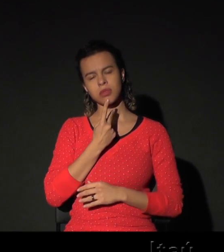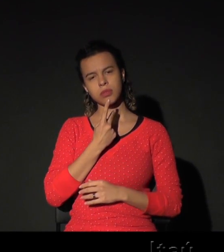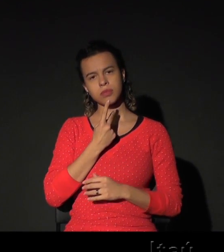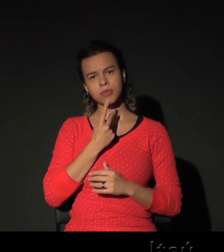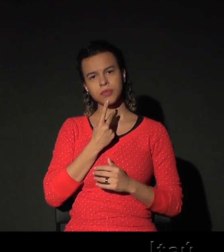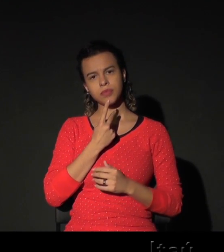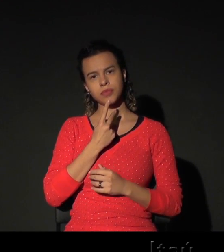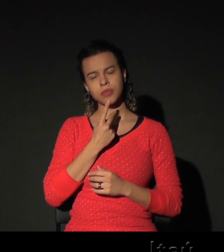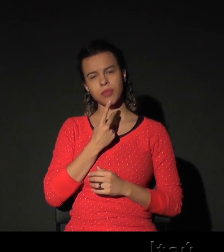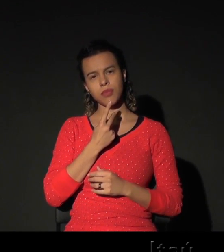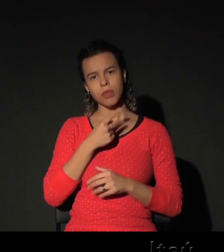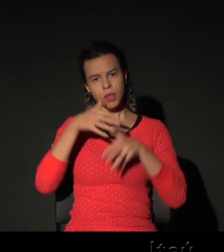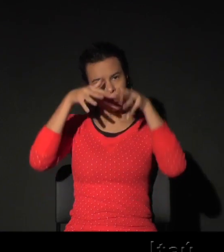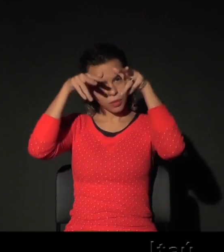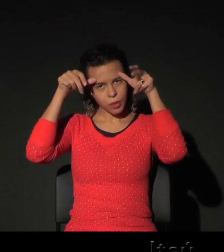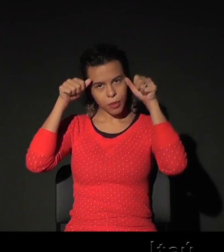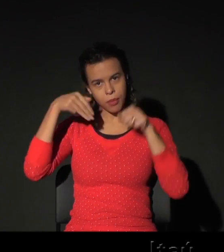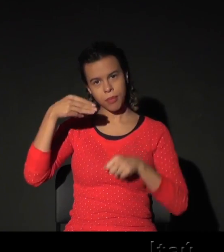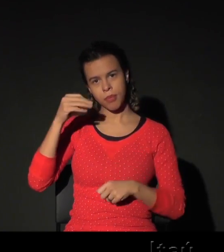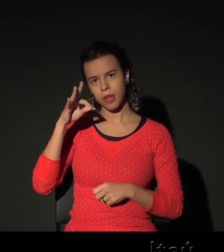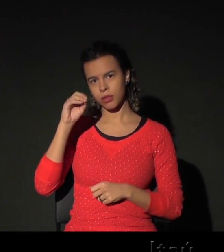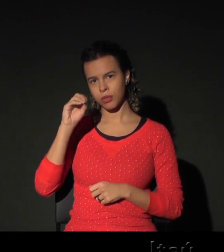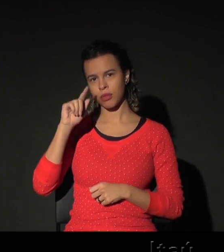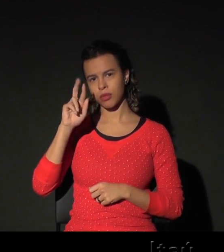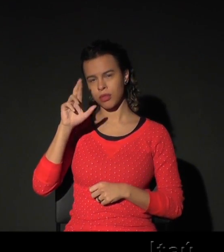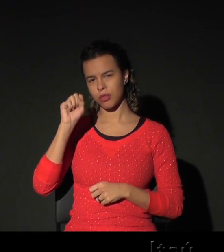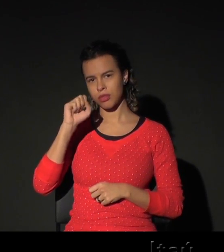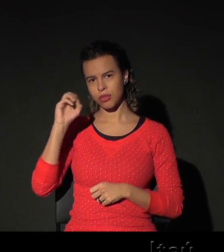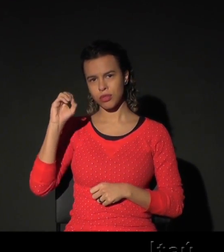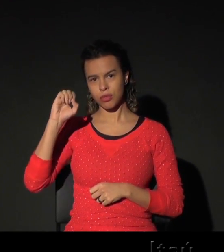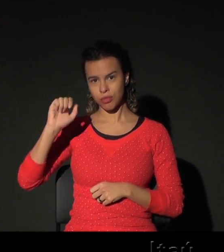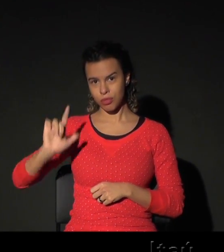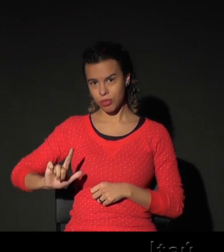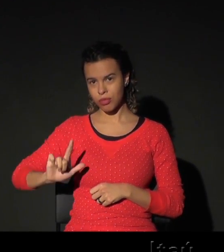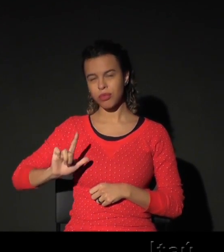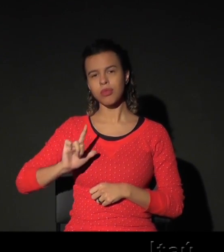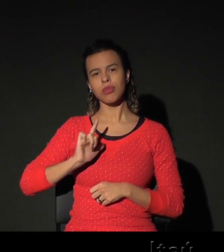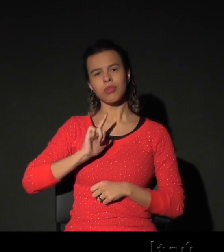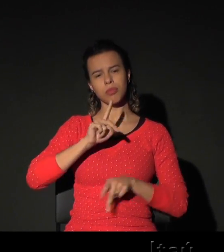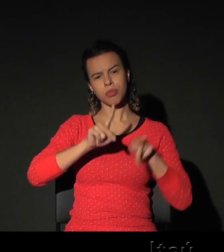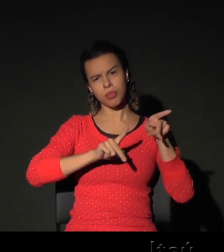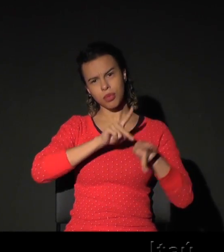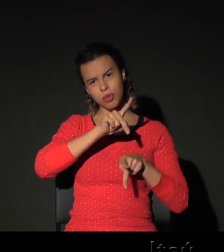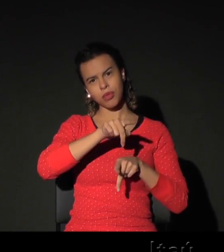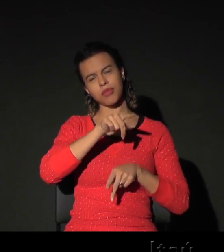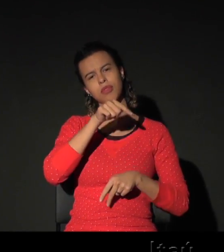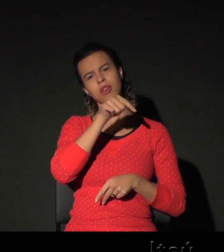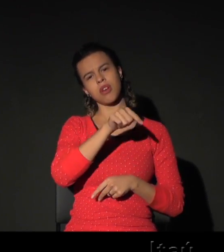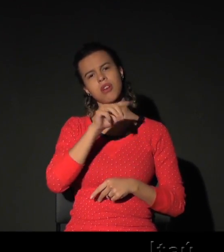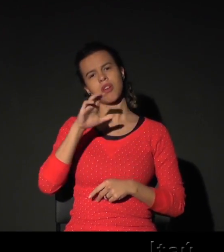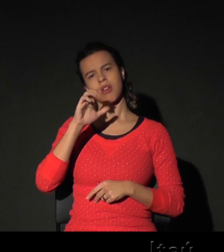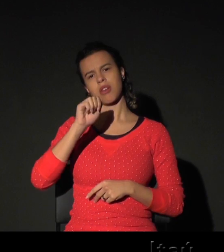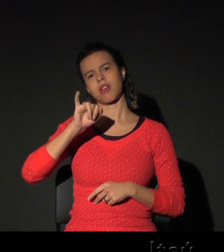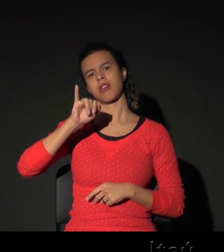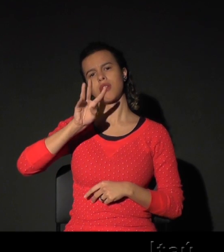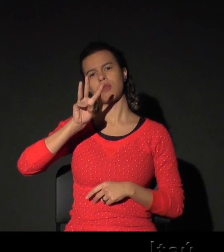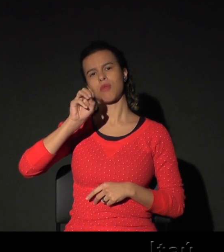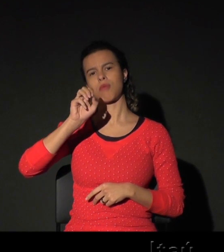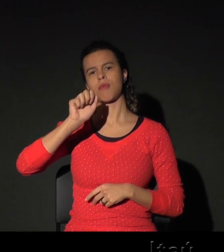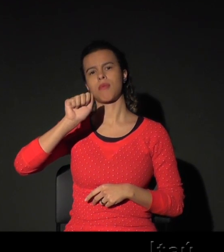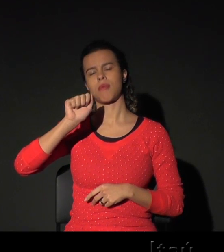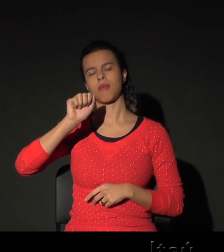na Mato Grosso do Sul com os os o povo indígena Caiuá Guarani